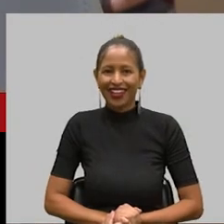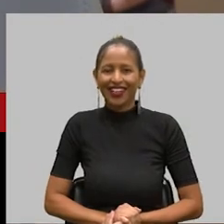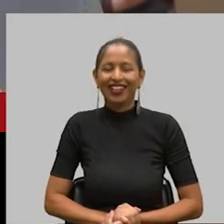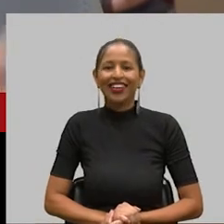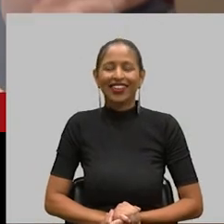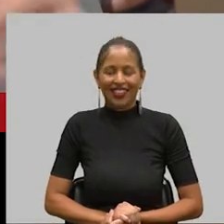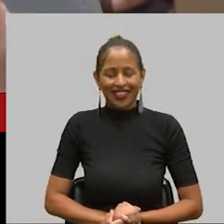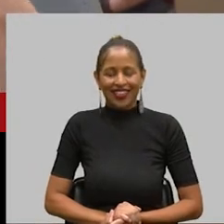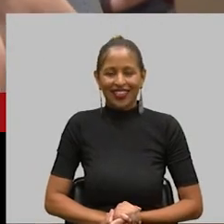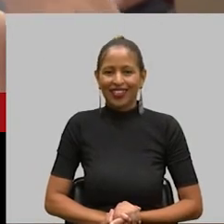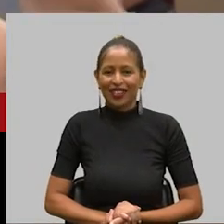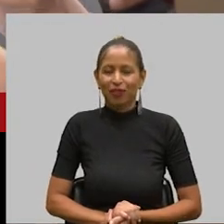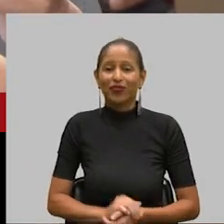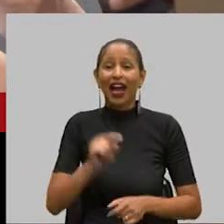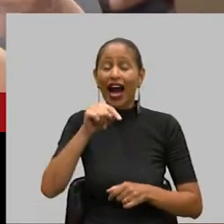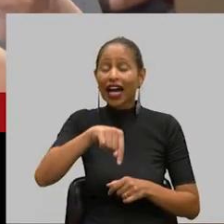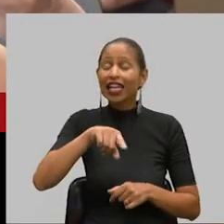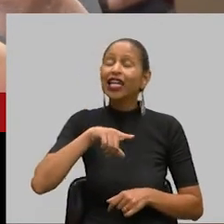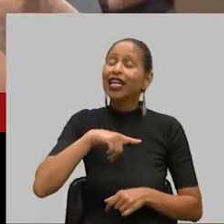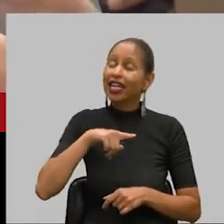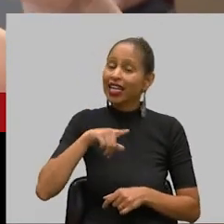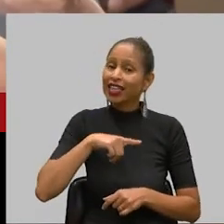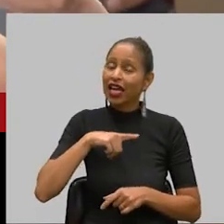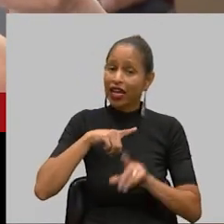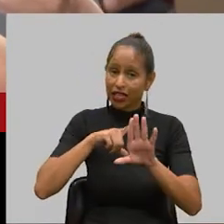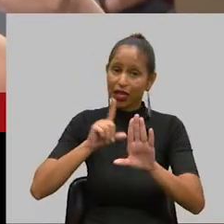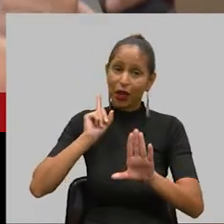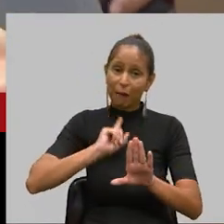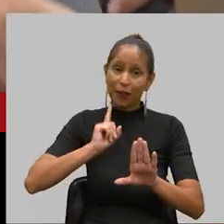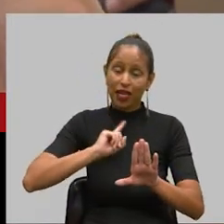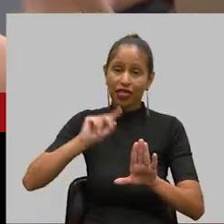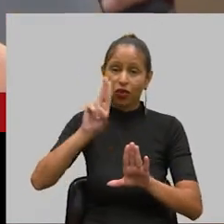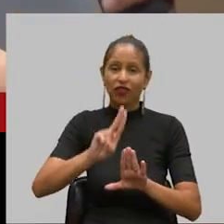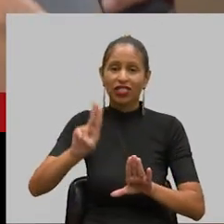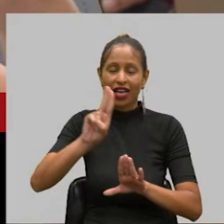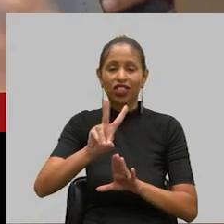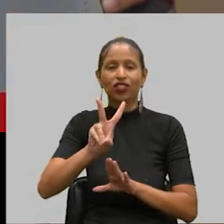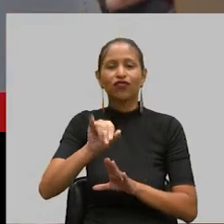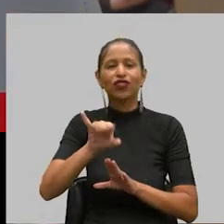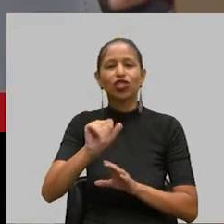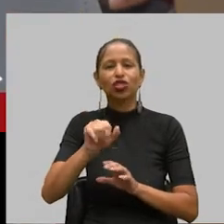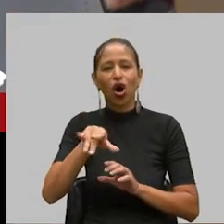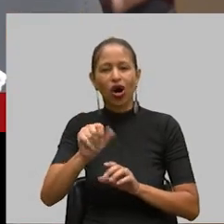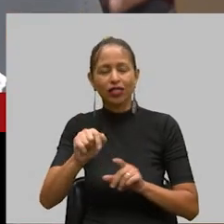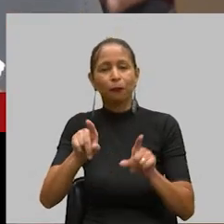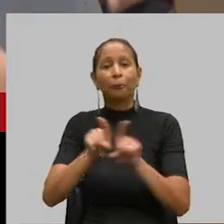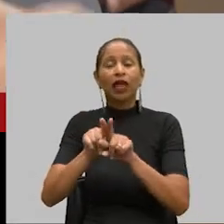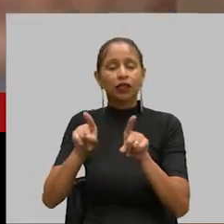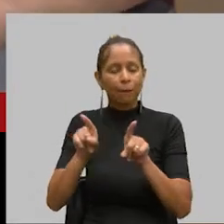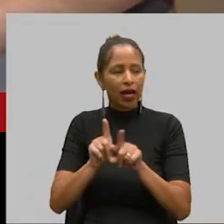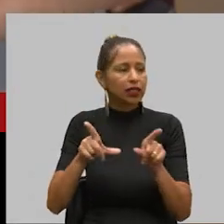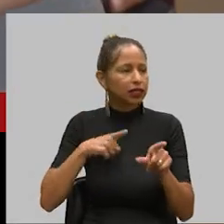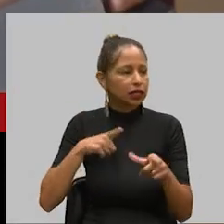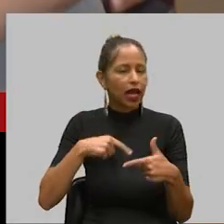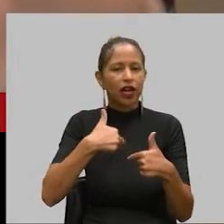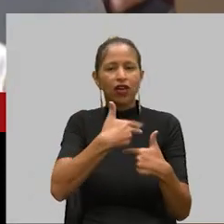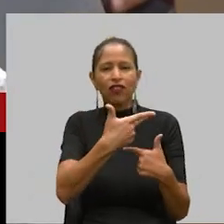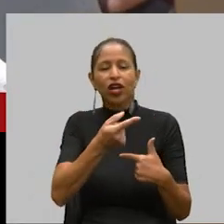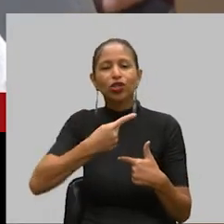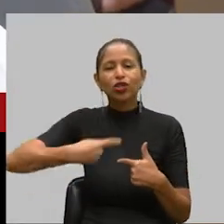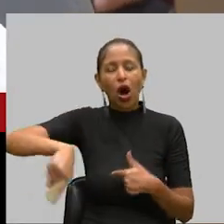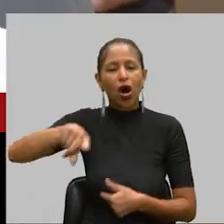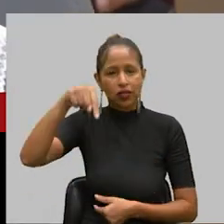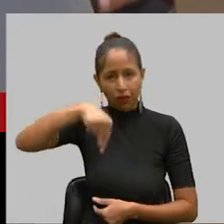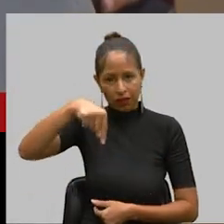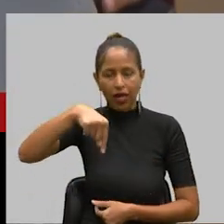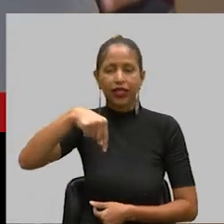né aqui a gente ainda tem né em Minas a Universidade Federal de Viçosa com uma atuação intensa desde todos nós que estamos aqui